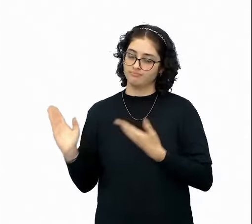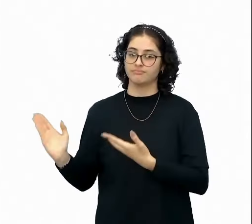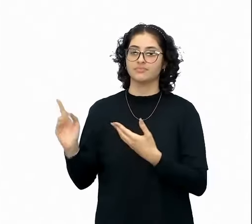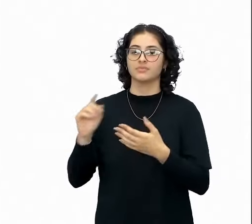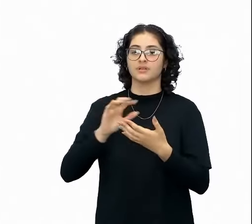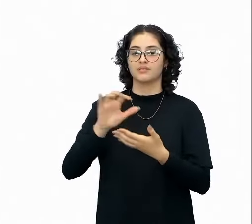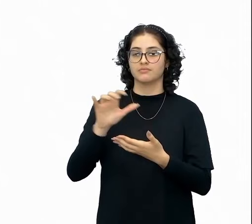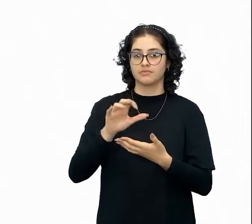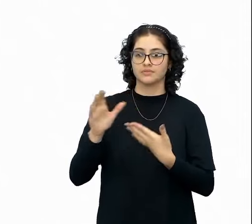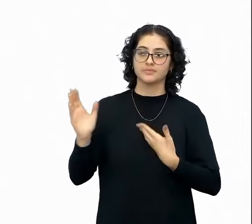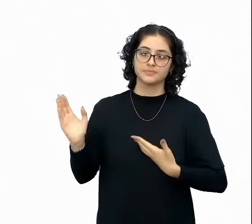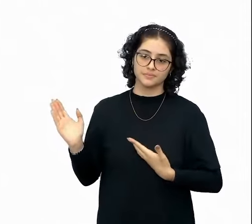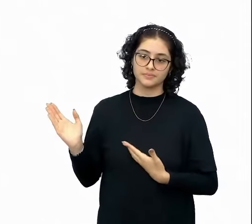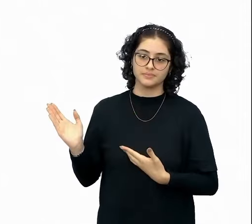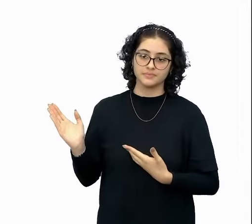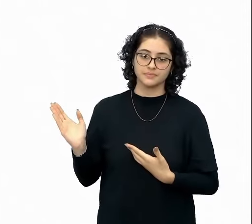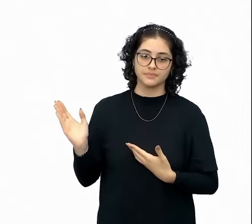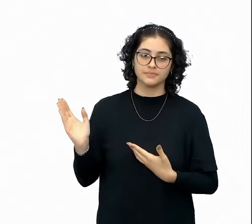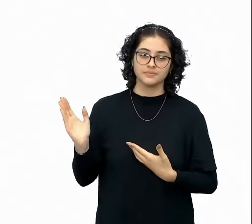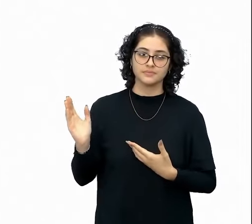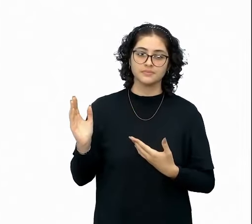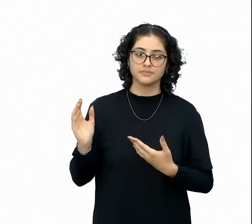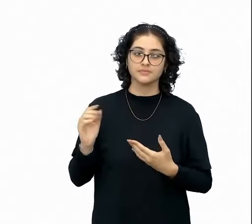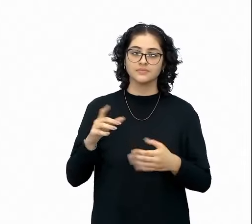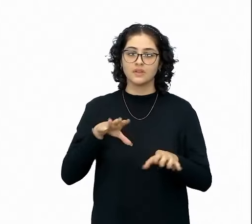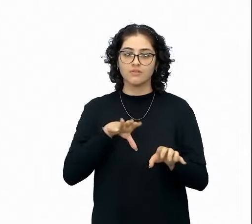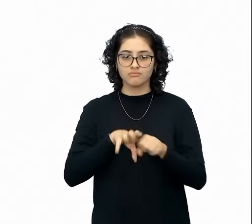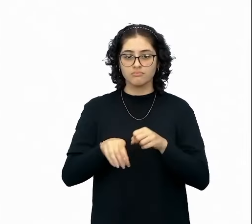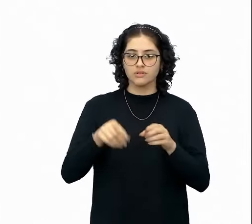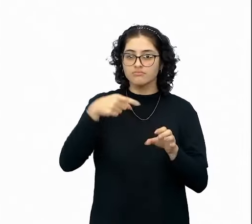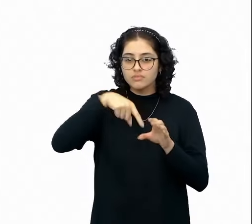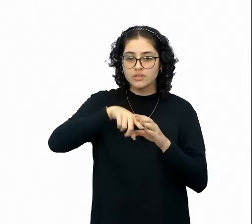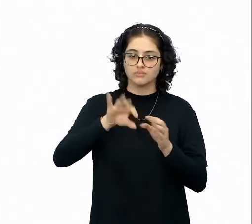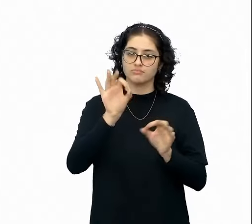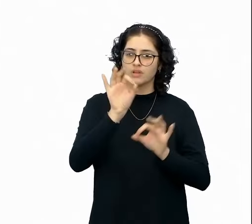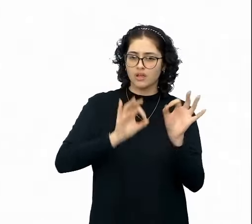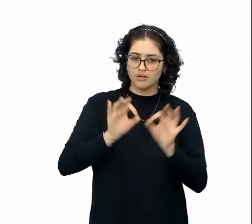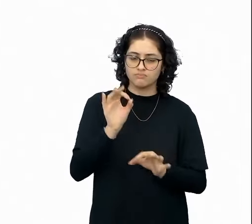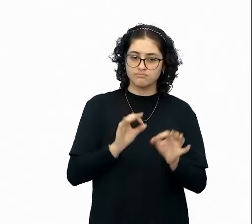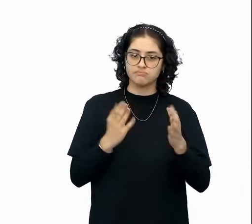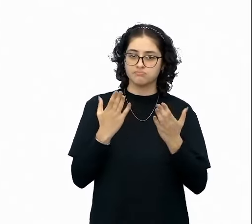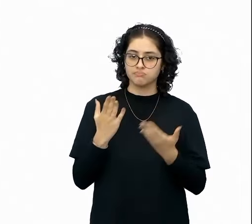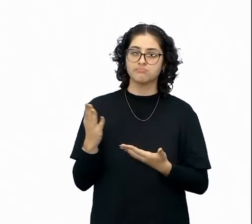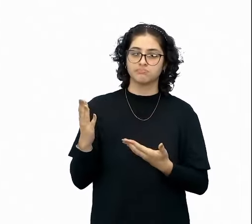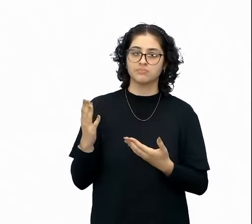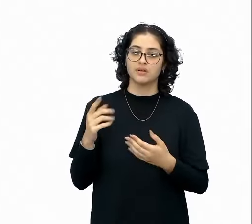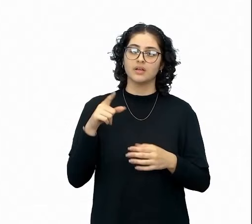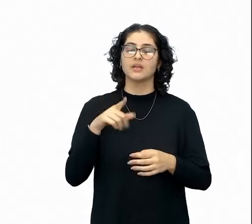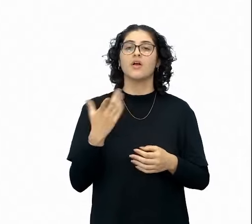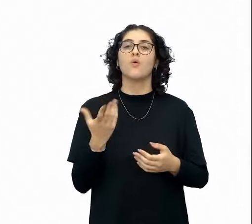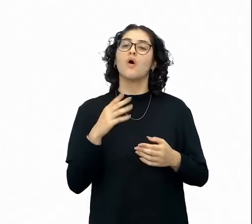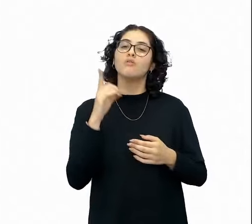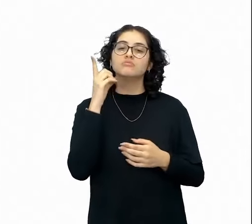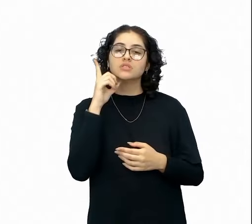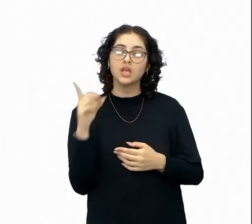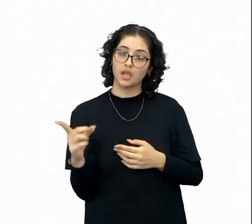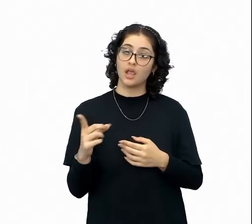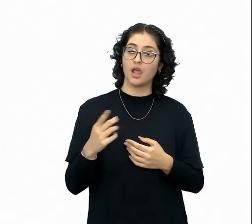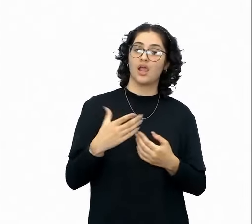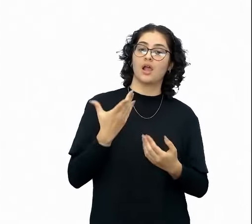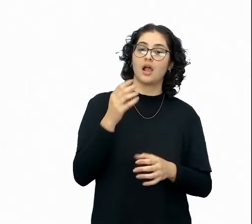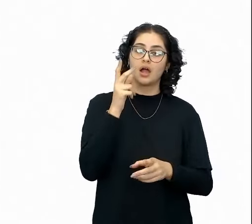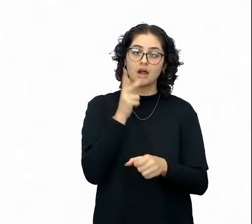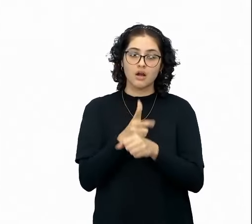vocês buscam lá PRA, né, que é a formação de recuperação e aprofundamento, a data que foi a gravação, se